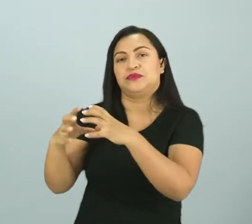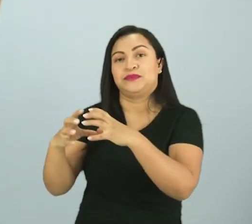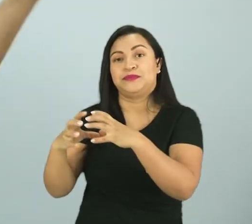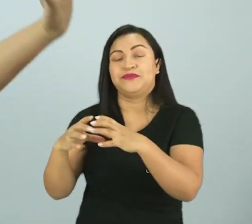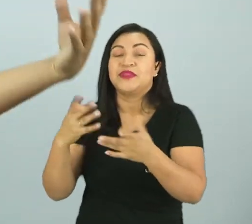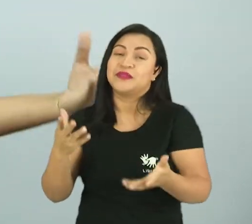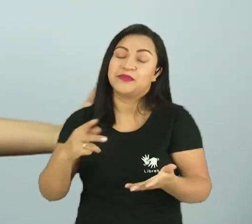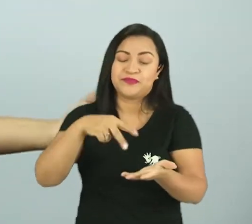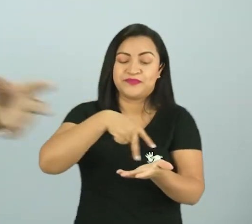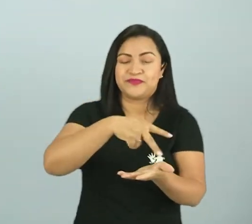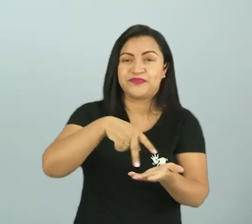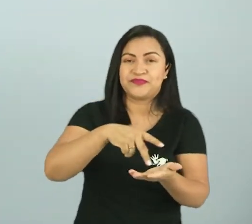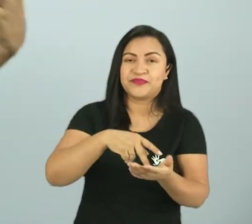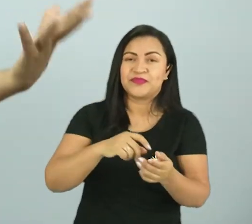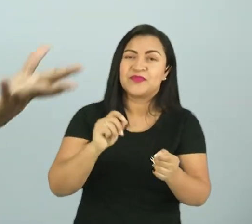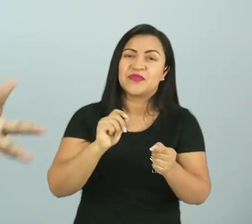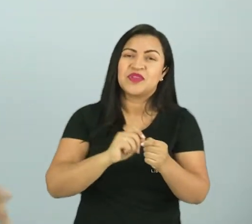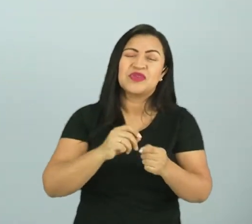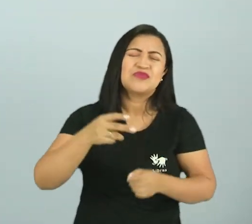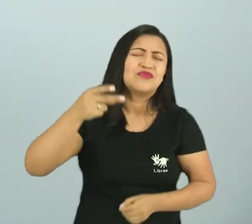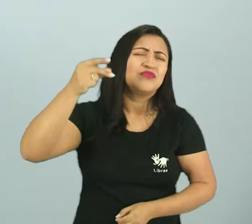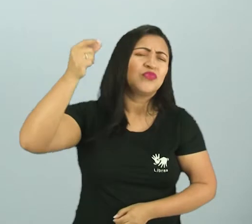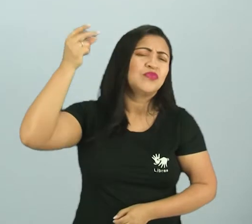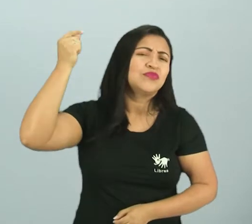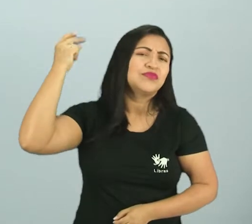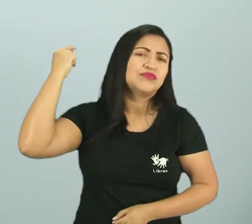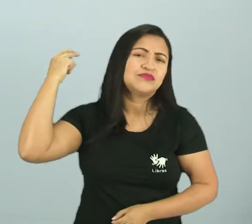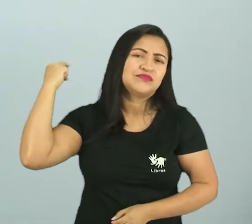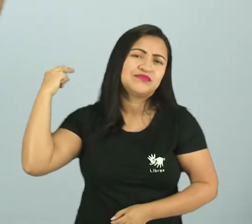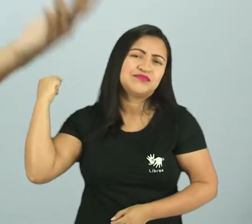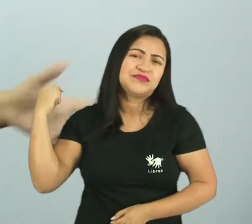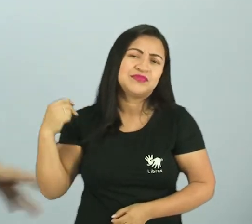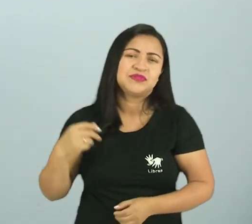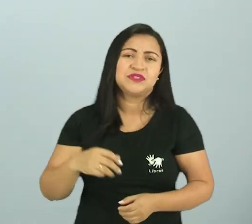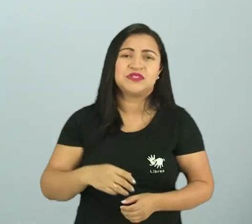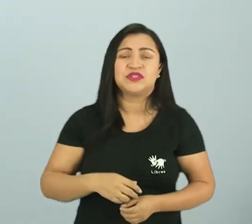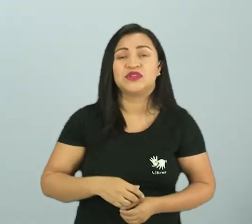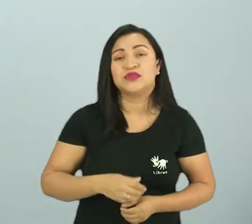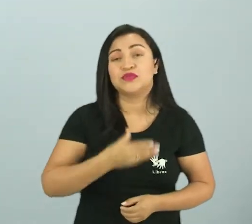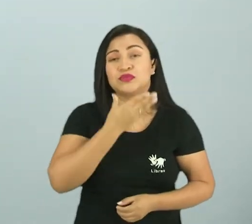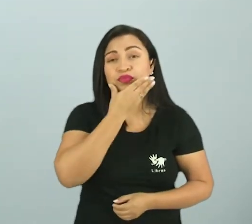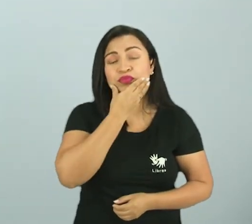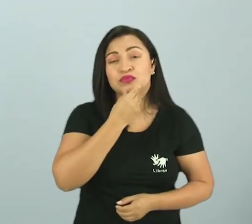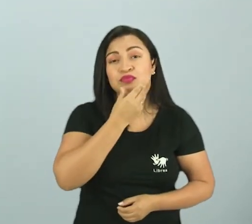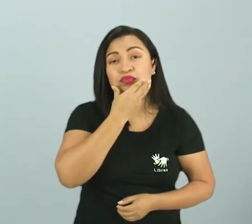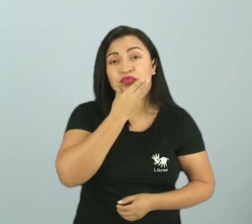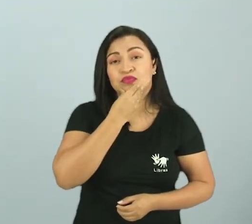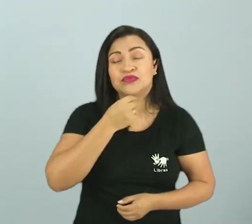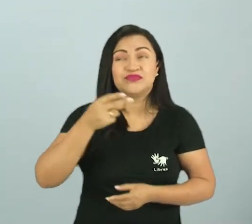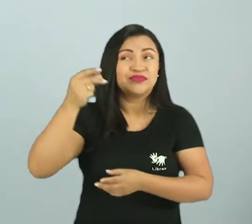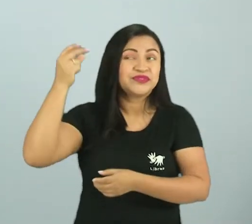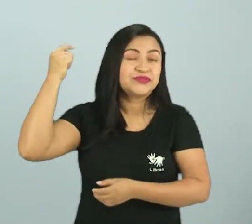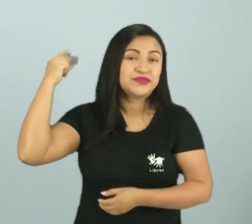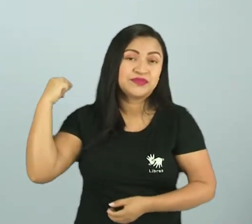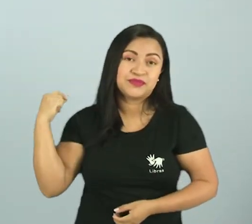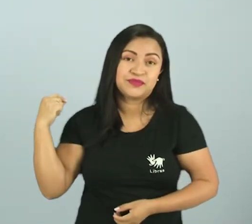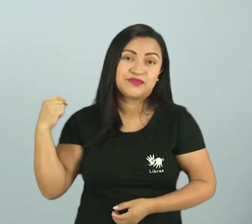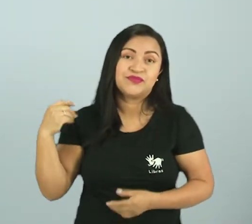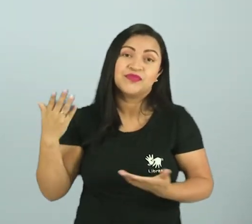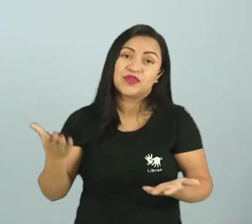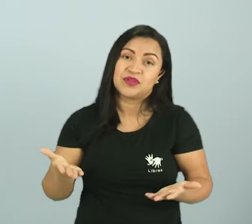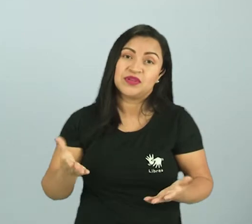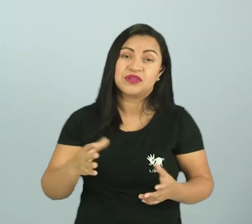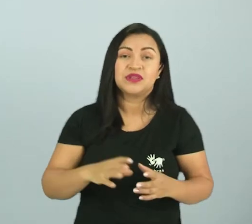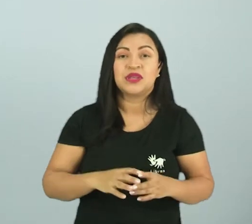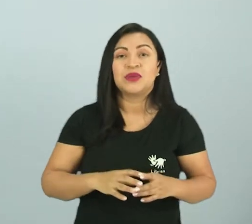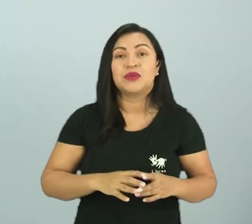há muito tempo atrás, né? Desde homens das cavernas, até mesmo para utilizar ela como